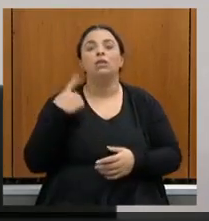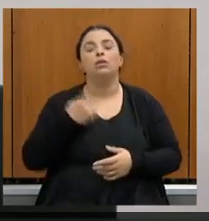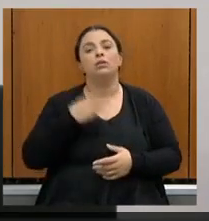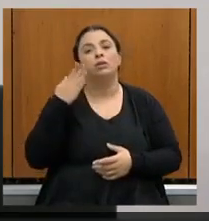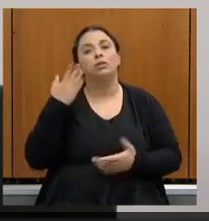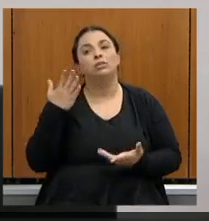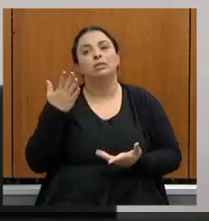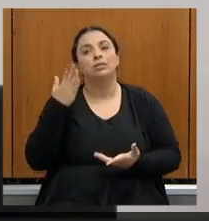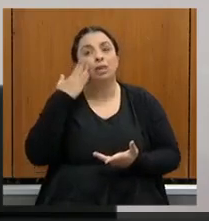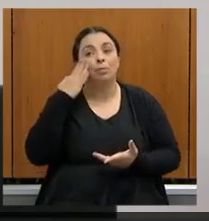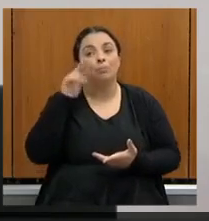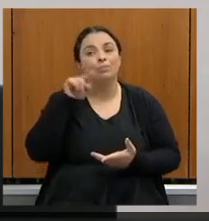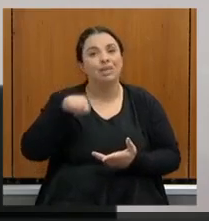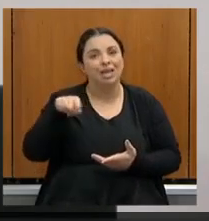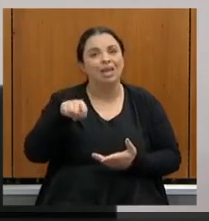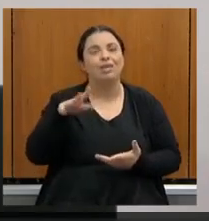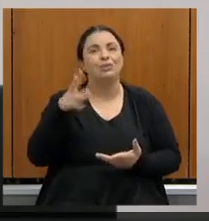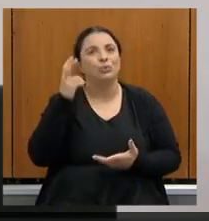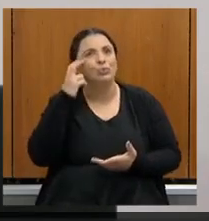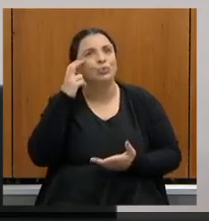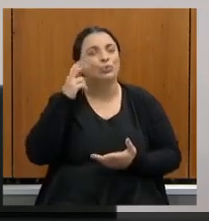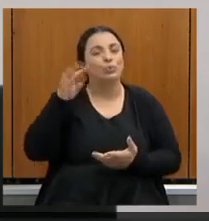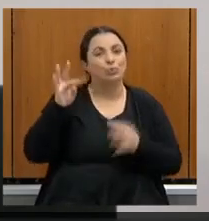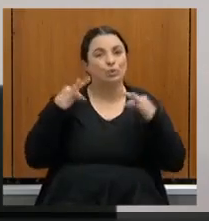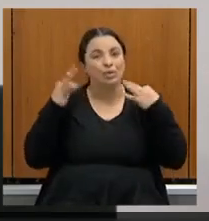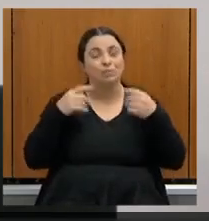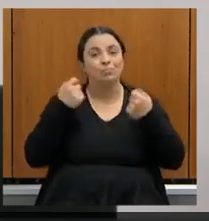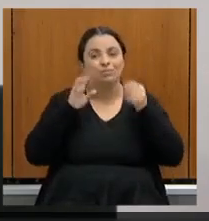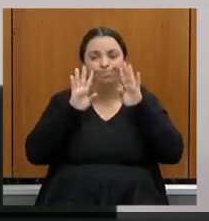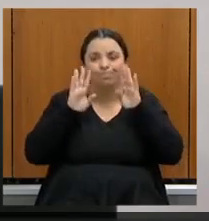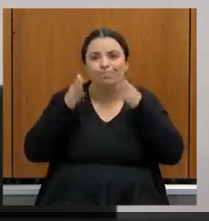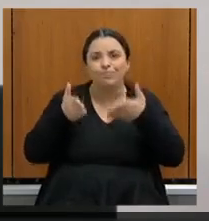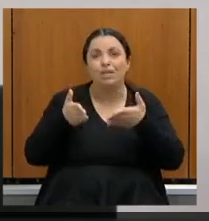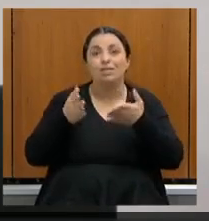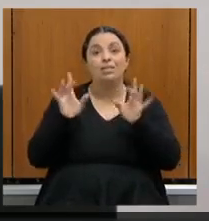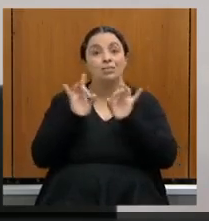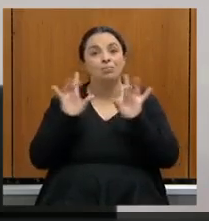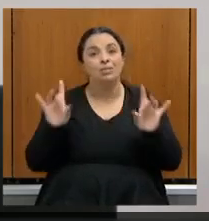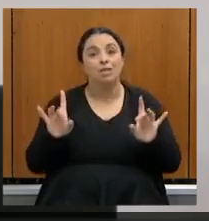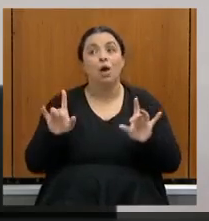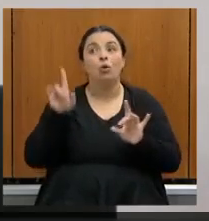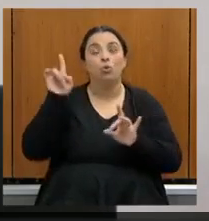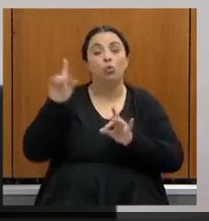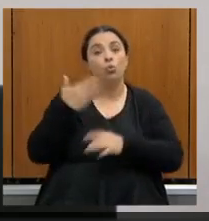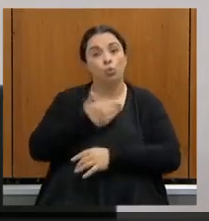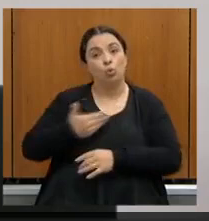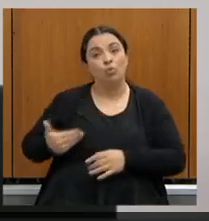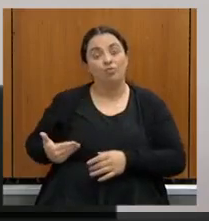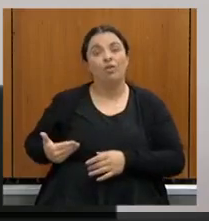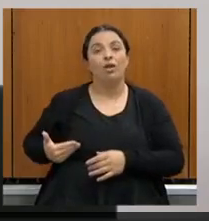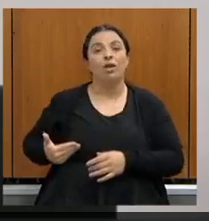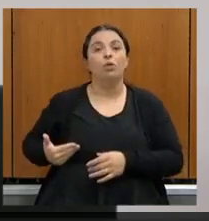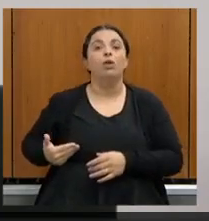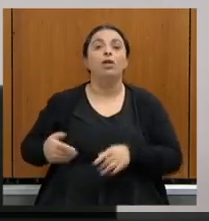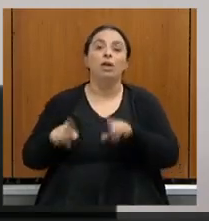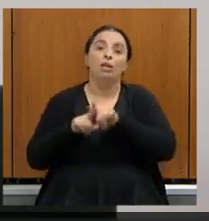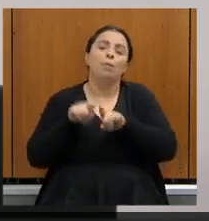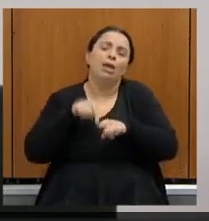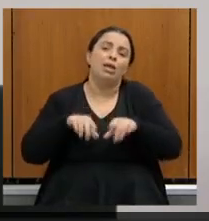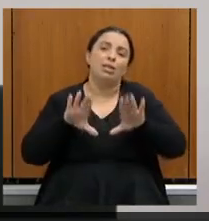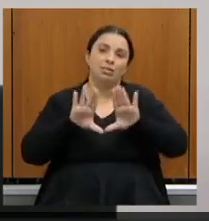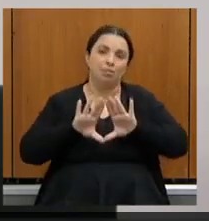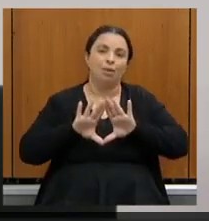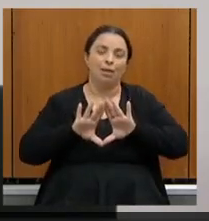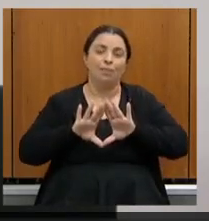segmentos precisam e muito de um olhar de um foco especial do governo do Estado de Minas Gerais e também da Assembleia Legislativa então